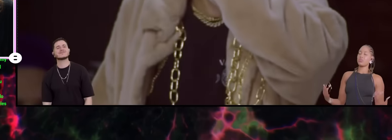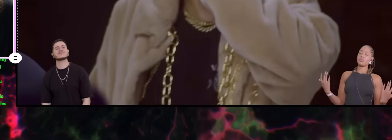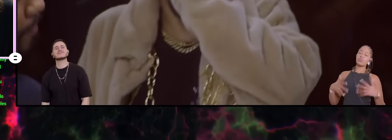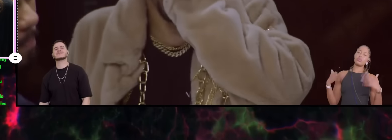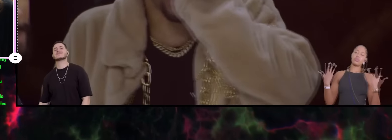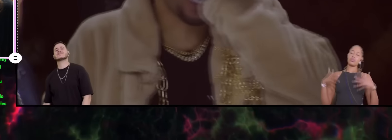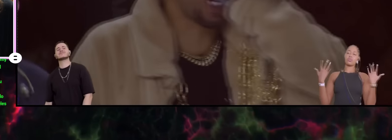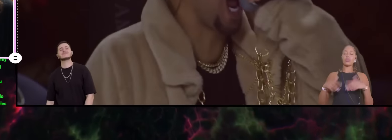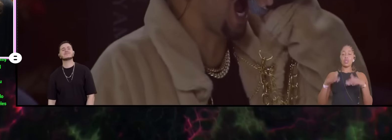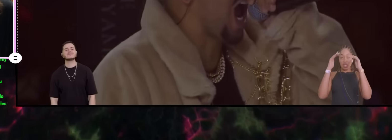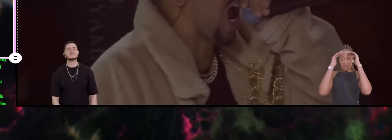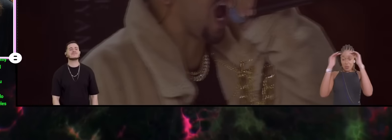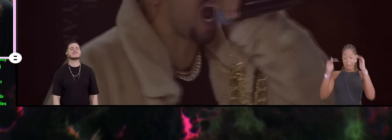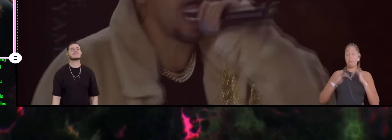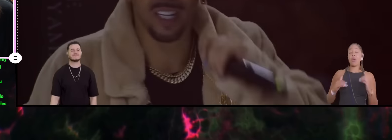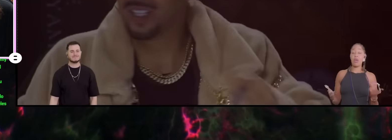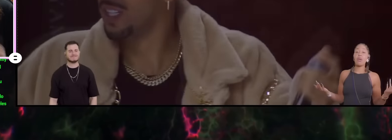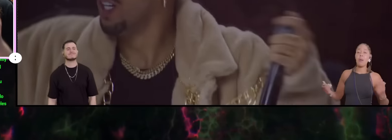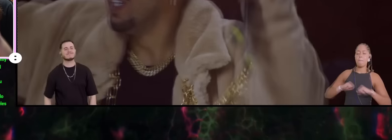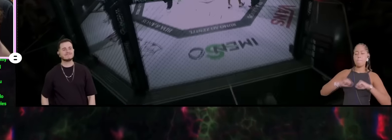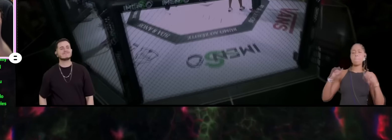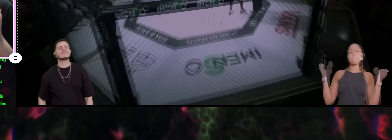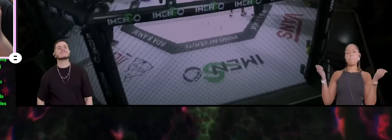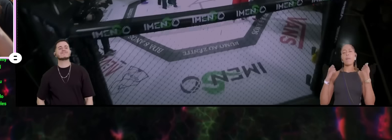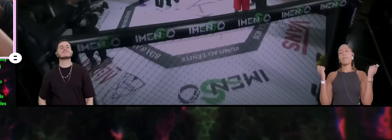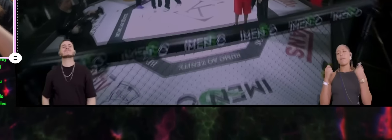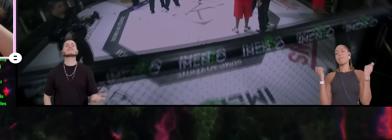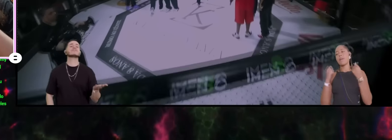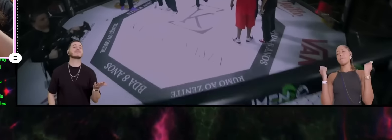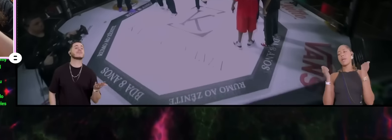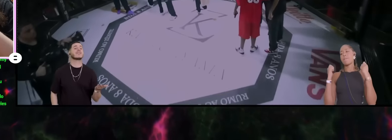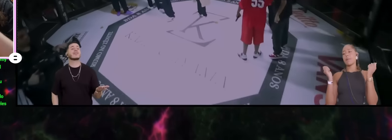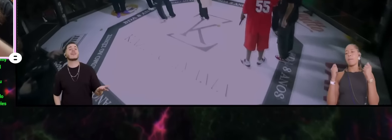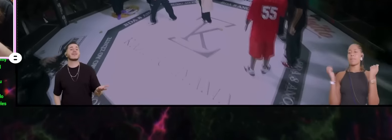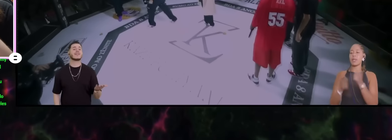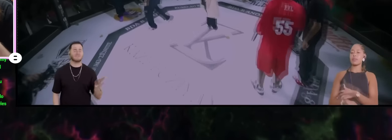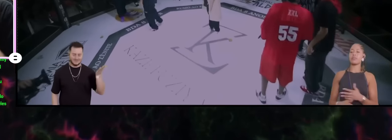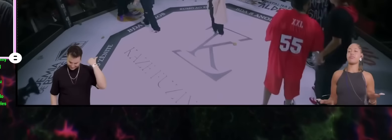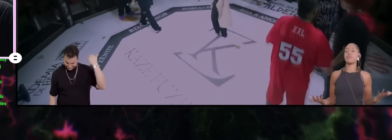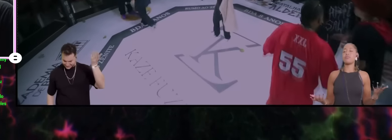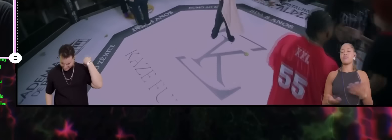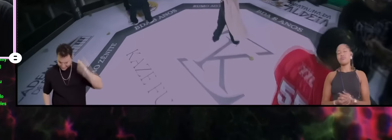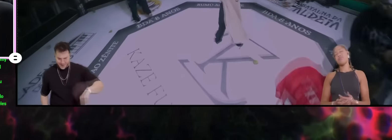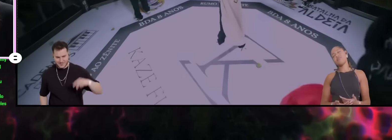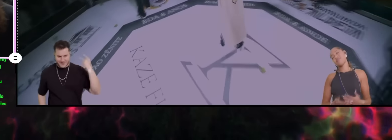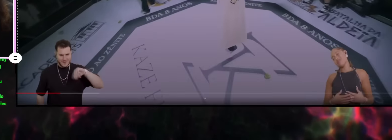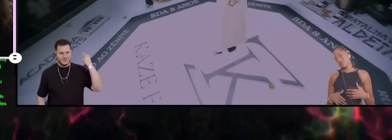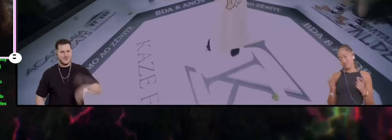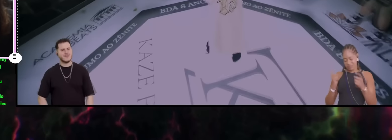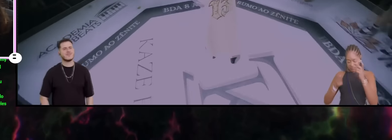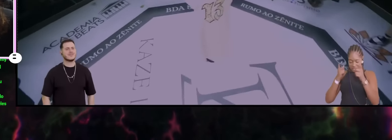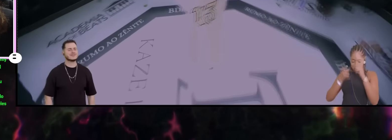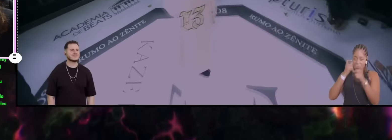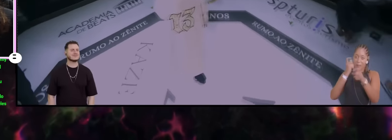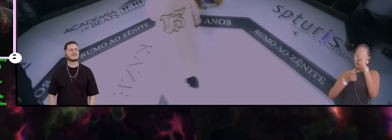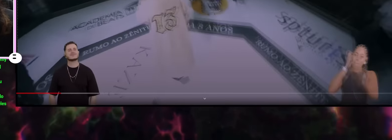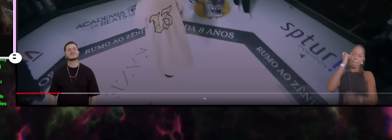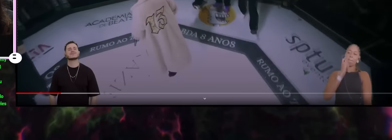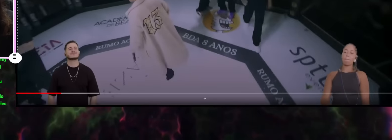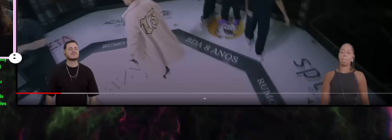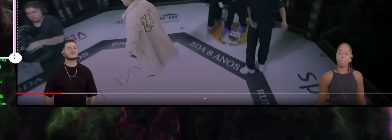O máximo respeito, cadê o trio? Trio do Breno. Eu? Trio do Breno.